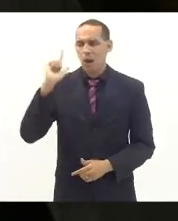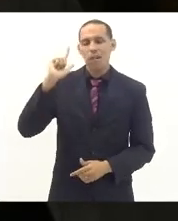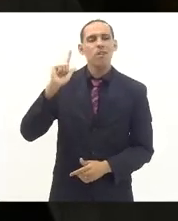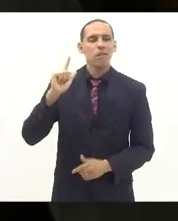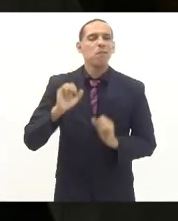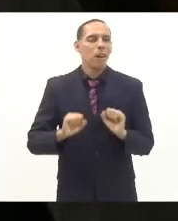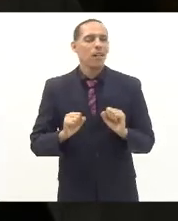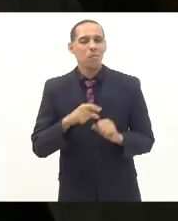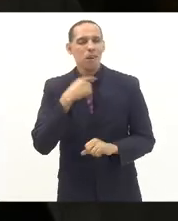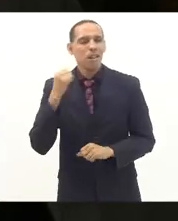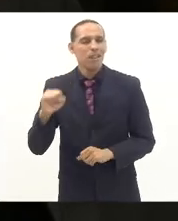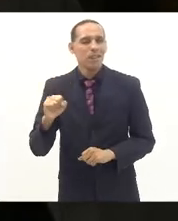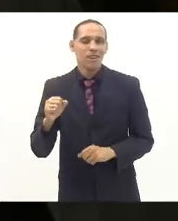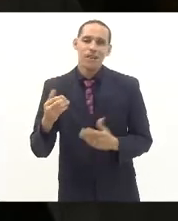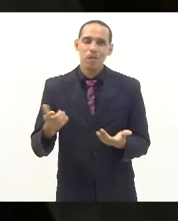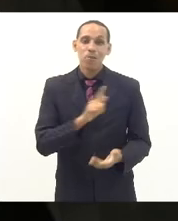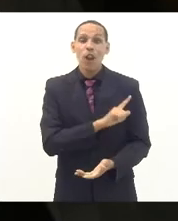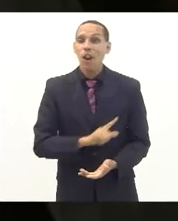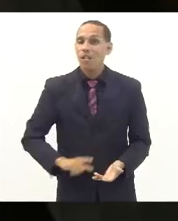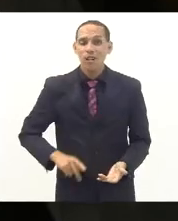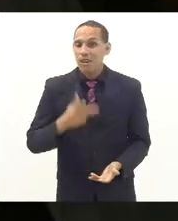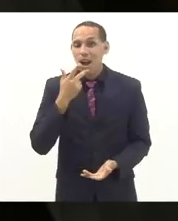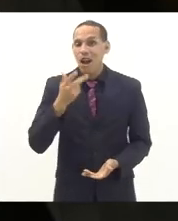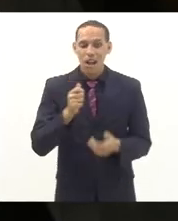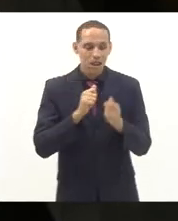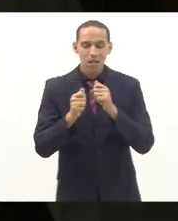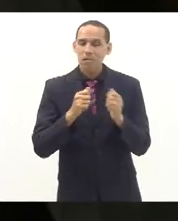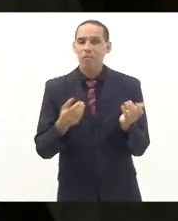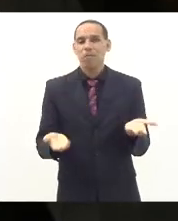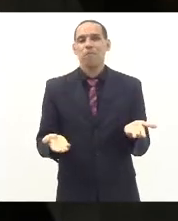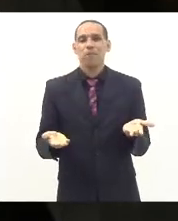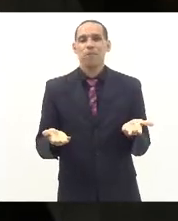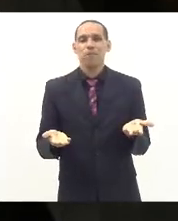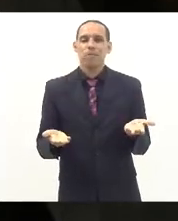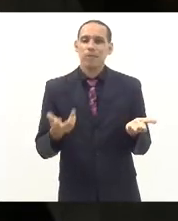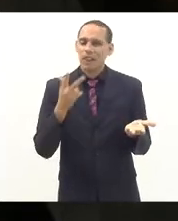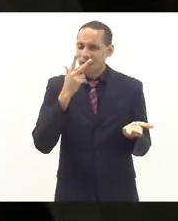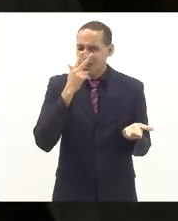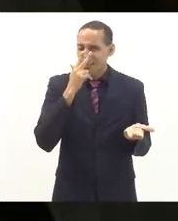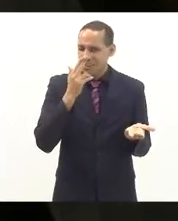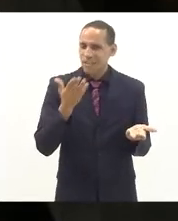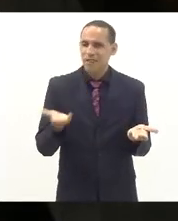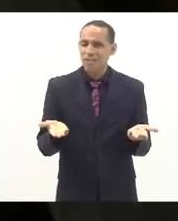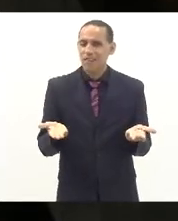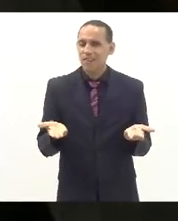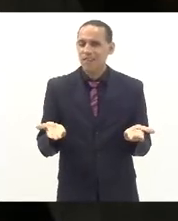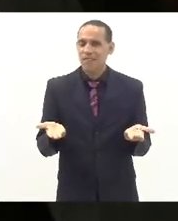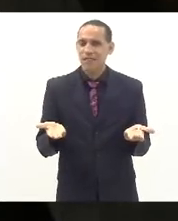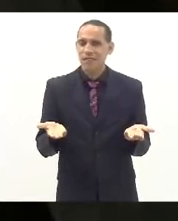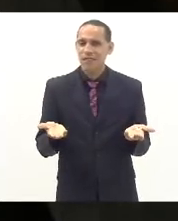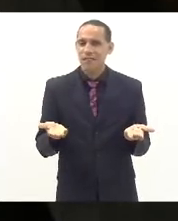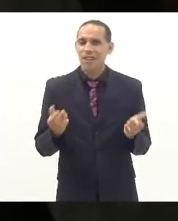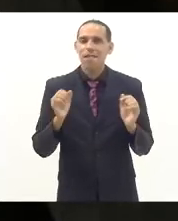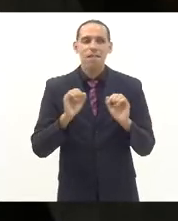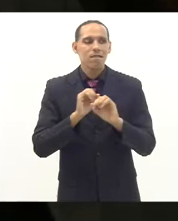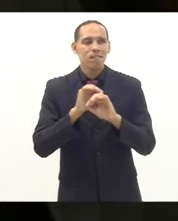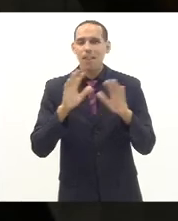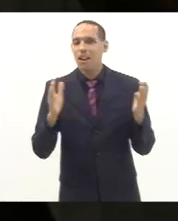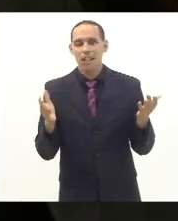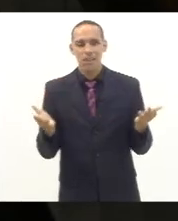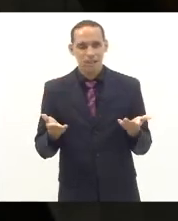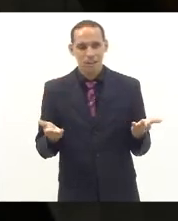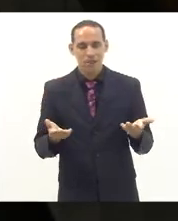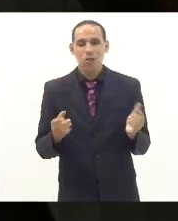hora então isso é o governador do Estado falando entrevista Não realmente ele parece e parece elucidativo